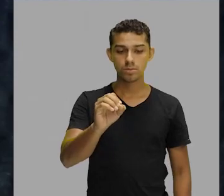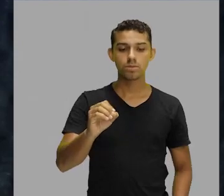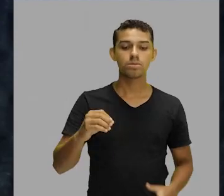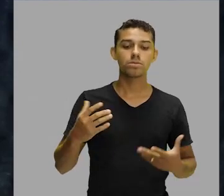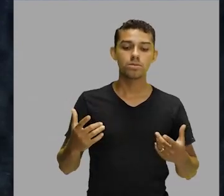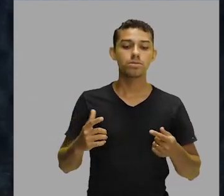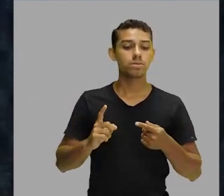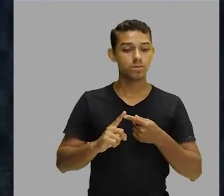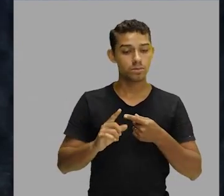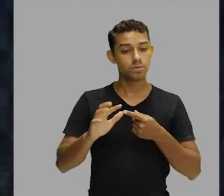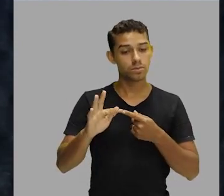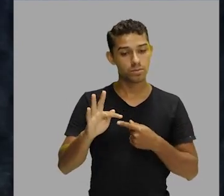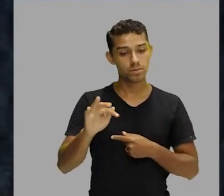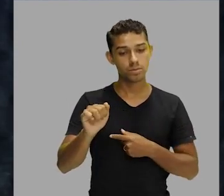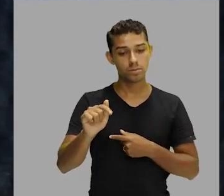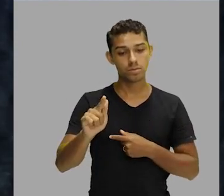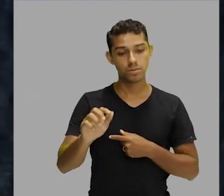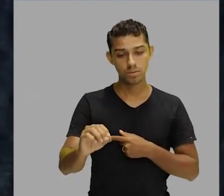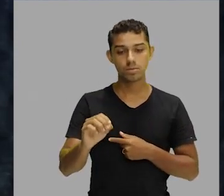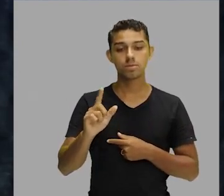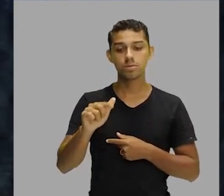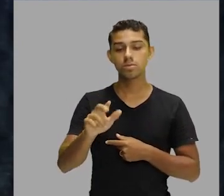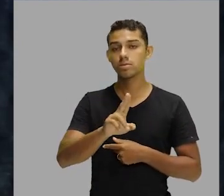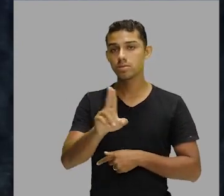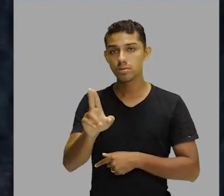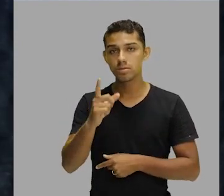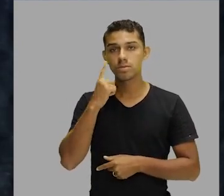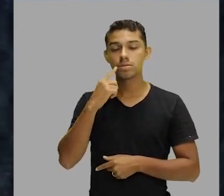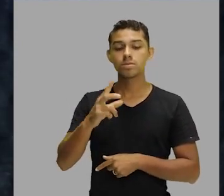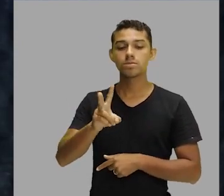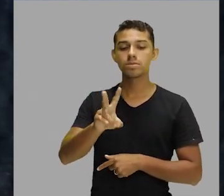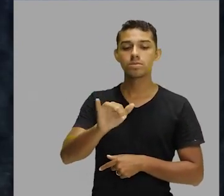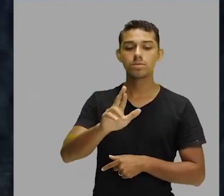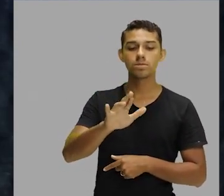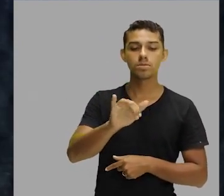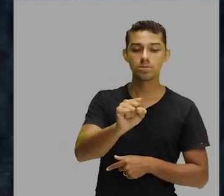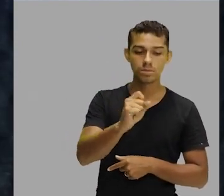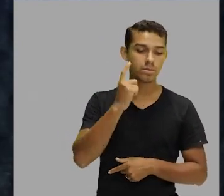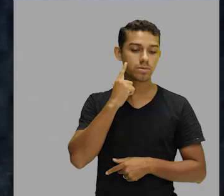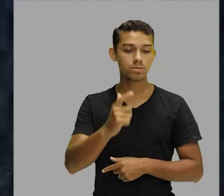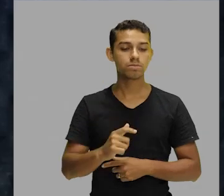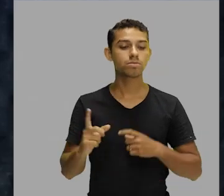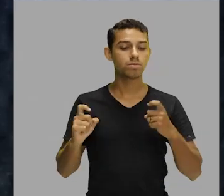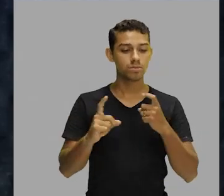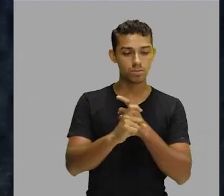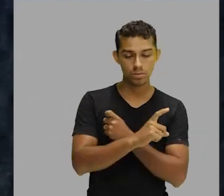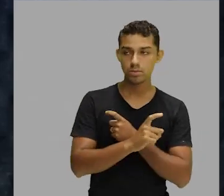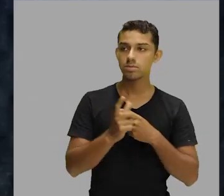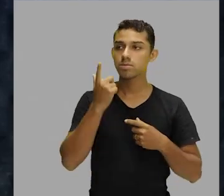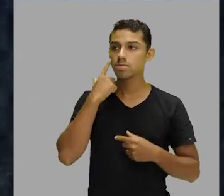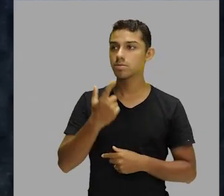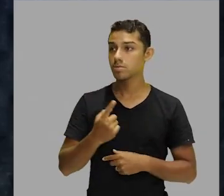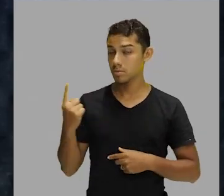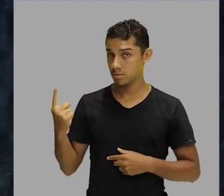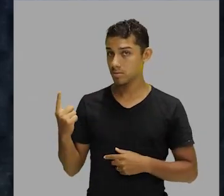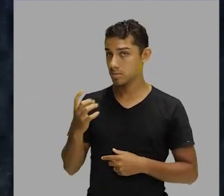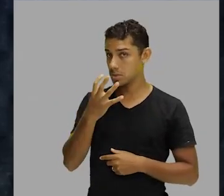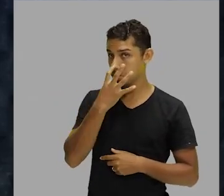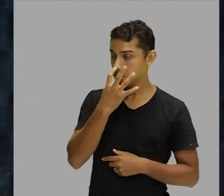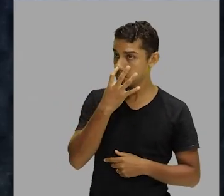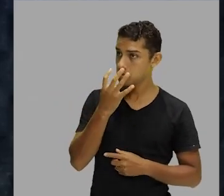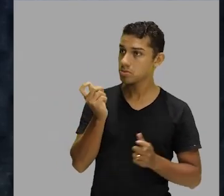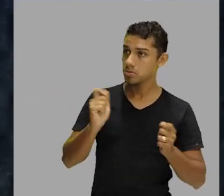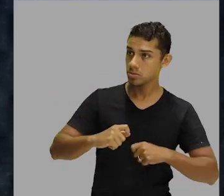O fago é o nome que a gente dá para um vírus que infecta a bactéria. Observa que ele tem